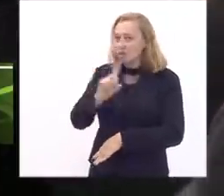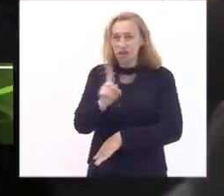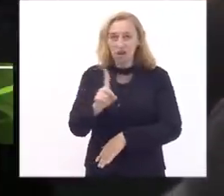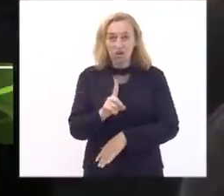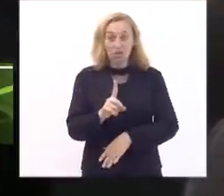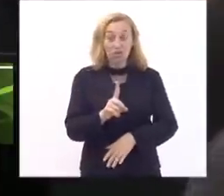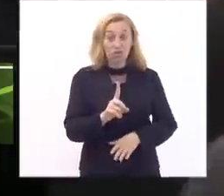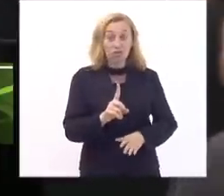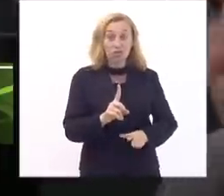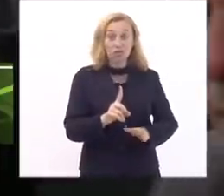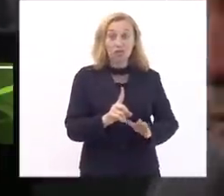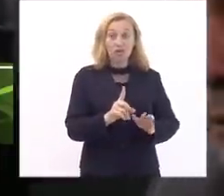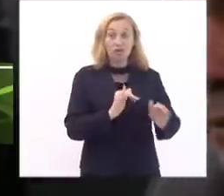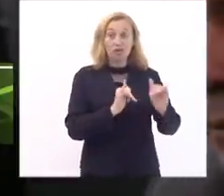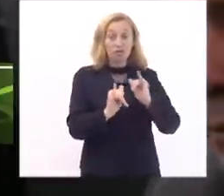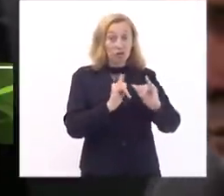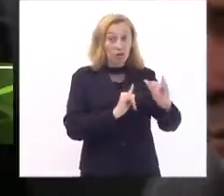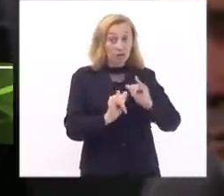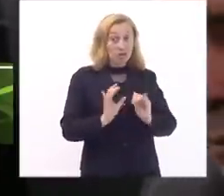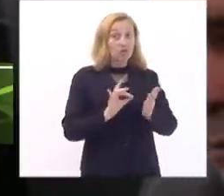CAGED.